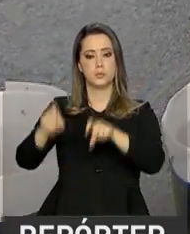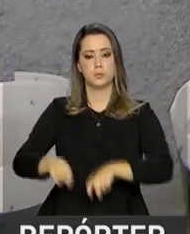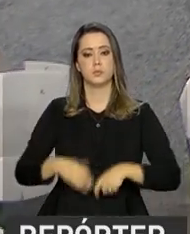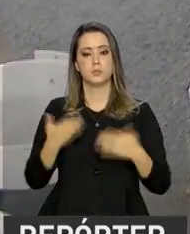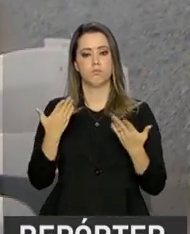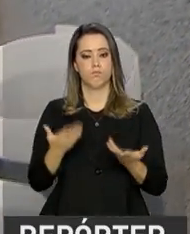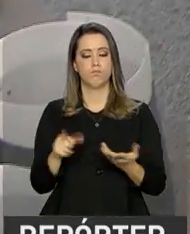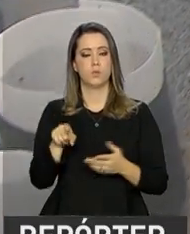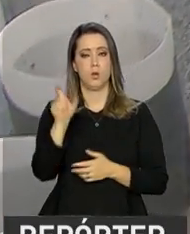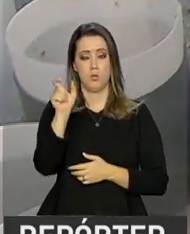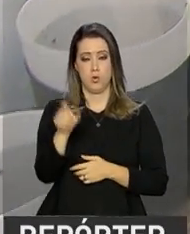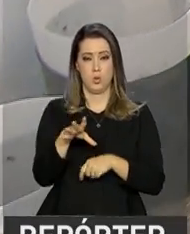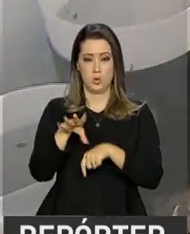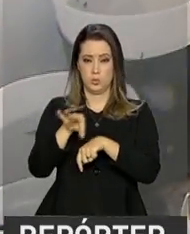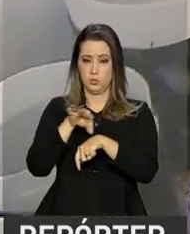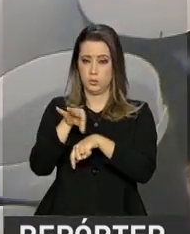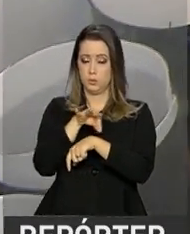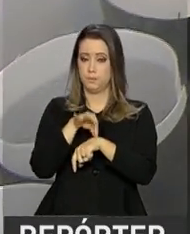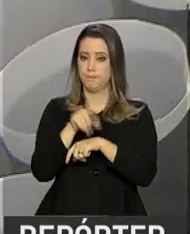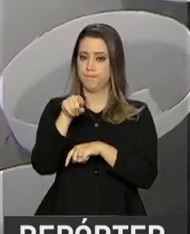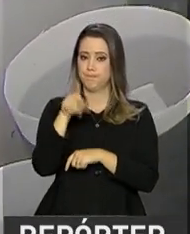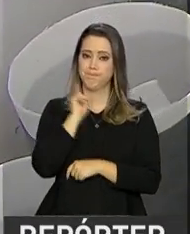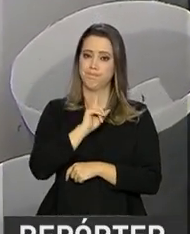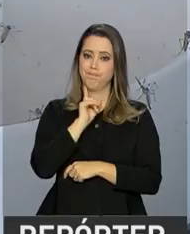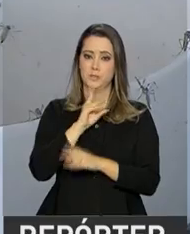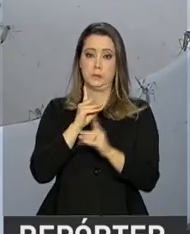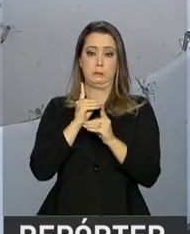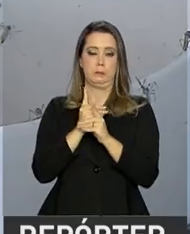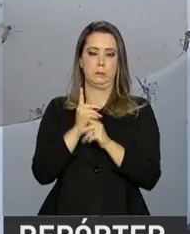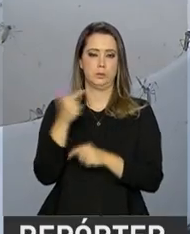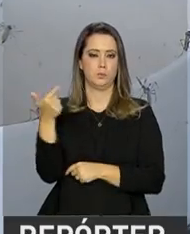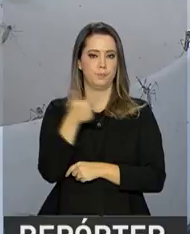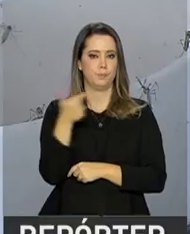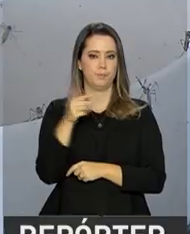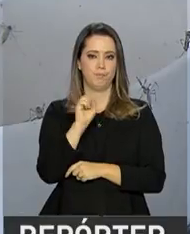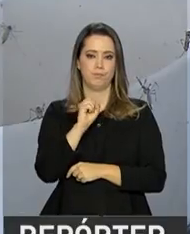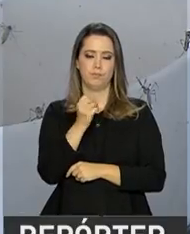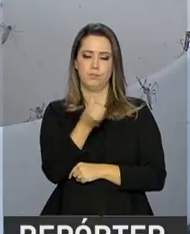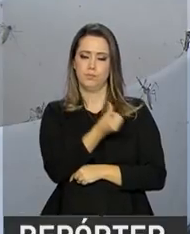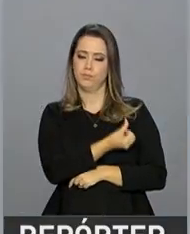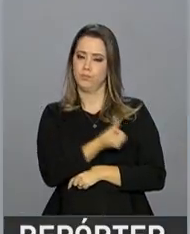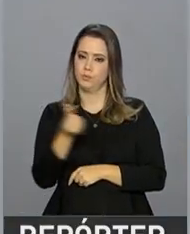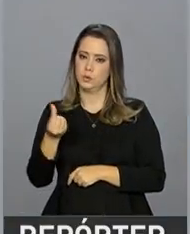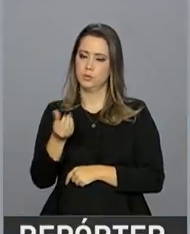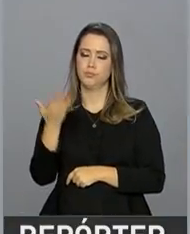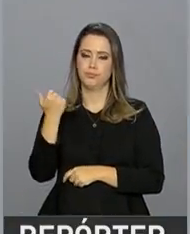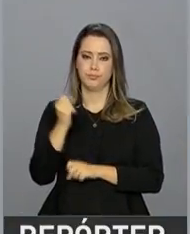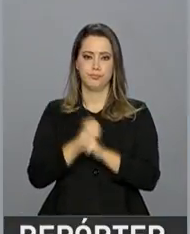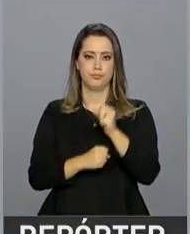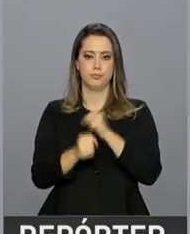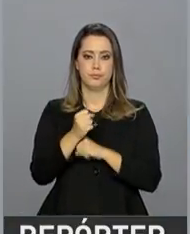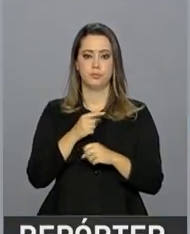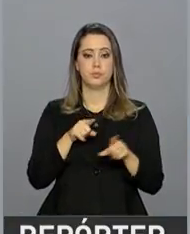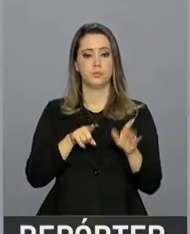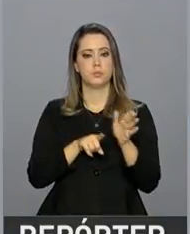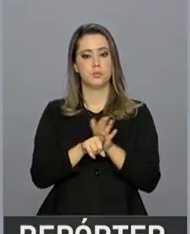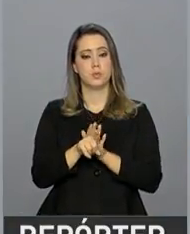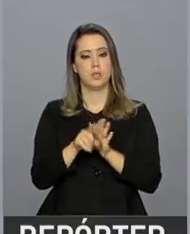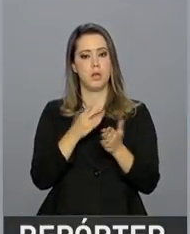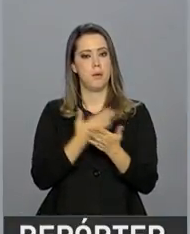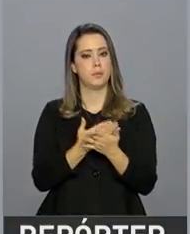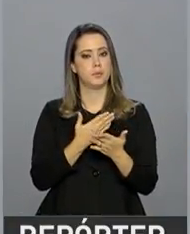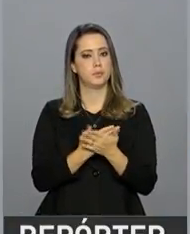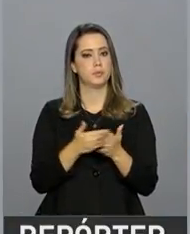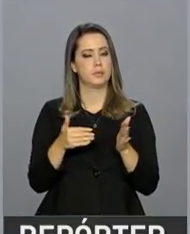do mosquito infectado foram colhidas em minas gerais no segundo semestre do ano passado ea pesquisa deve se estender